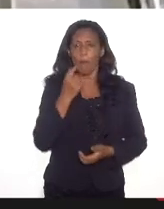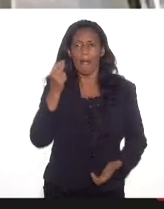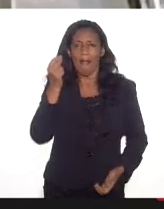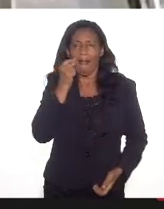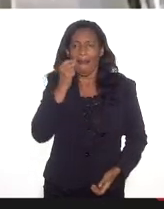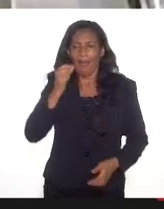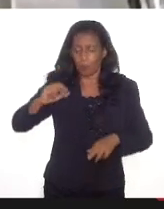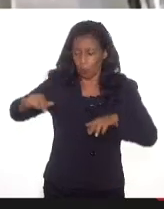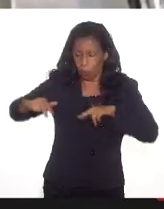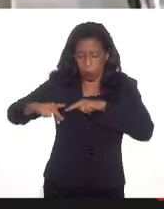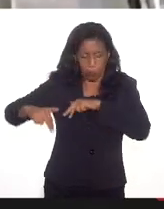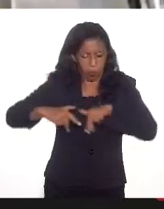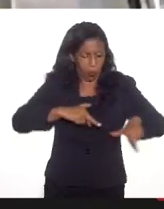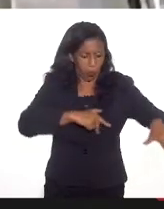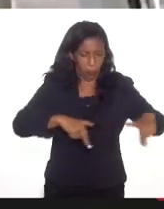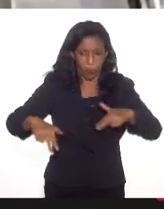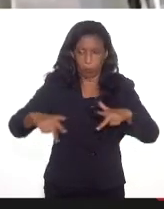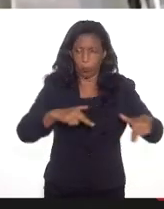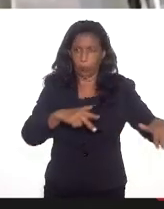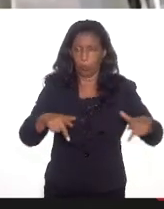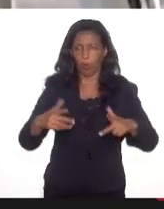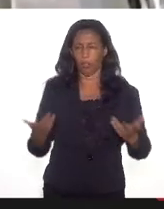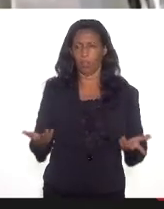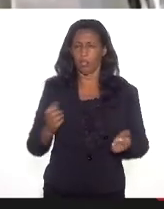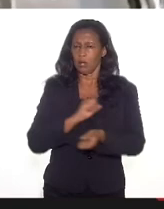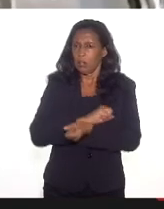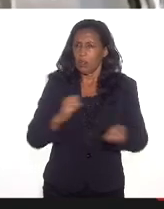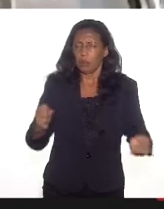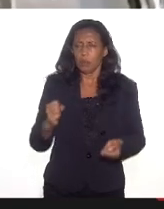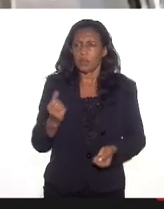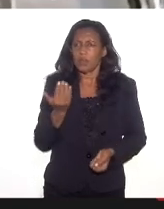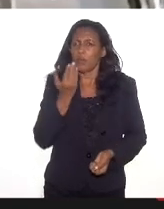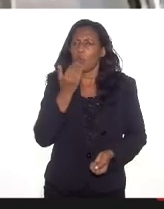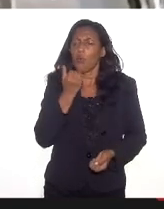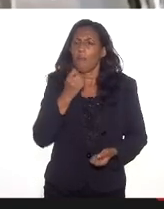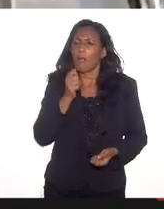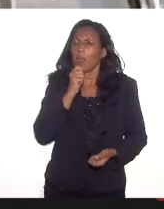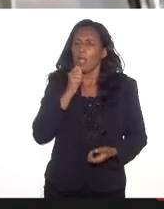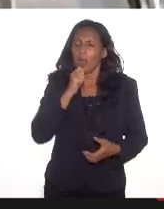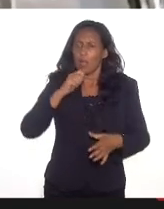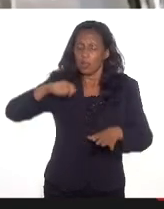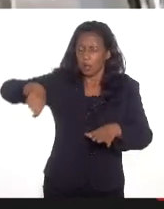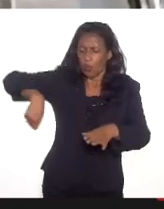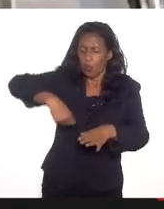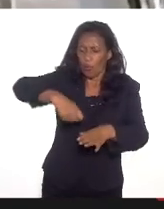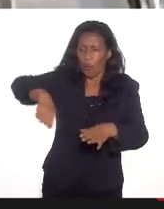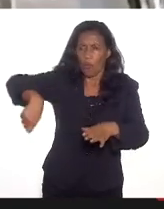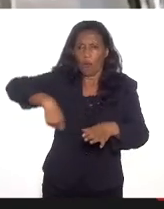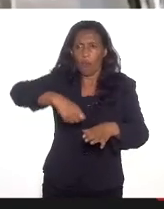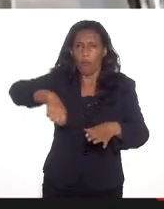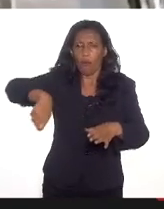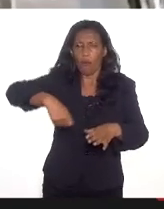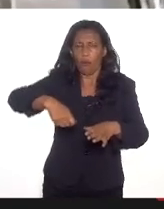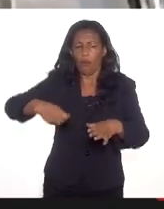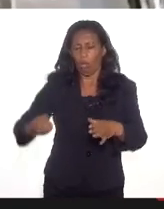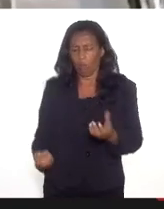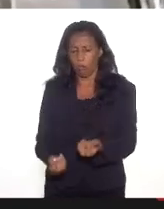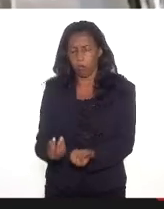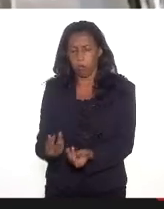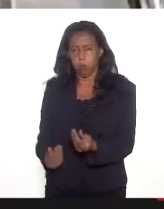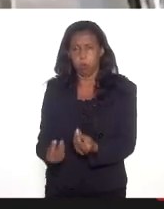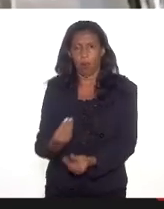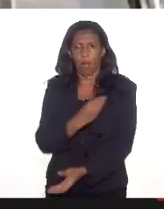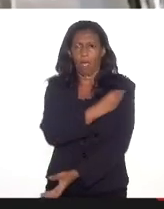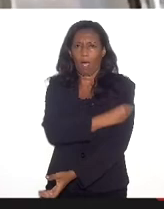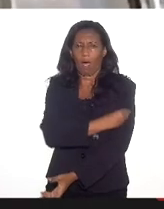é impossível comer quando não se tem lugar para cozinhar precisa-se fazer um foguinho de álcool no